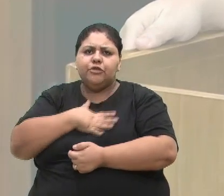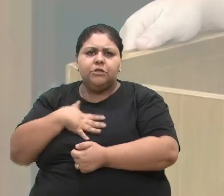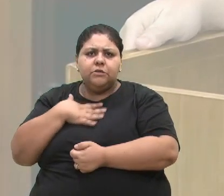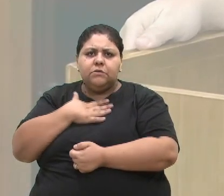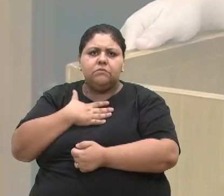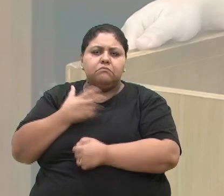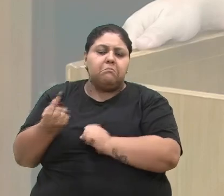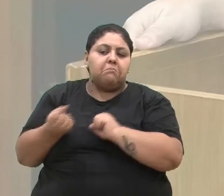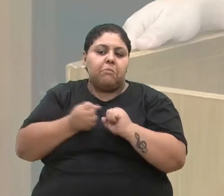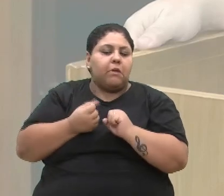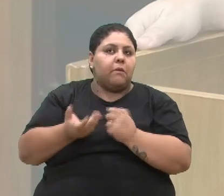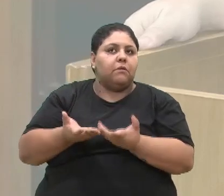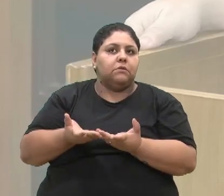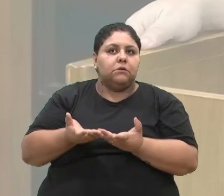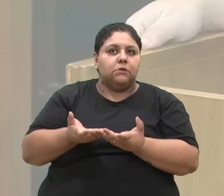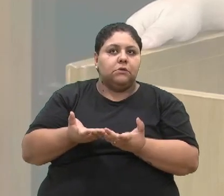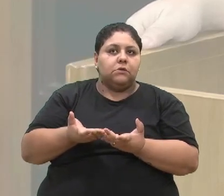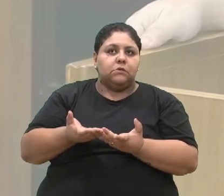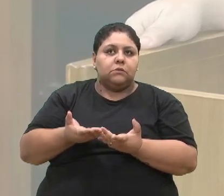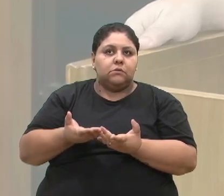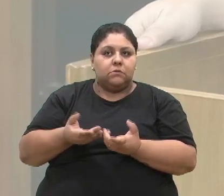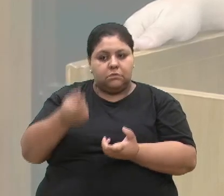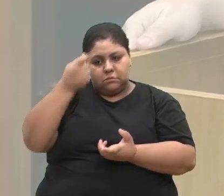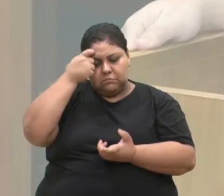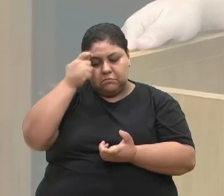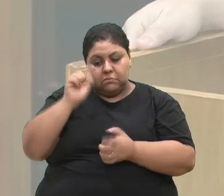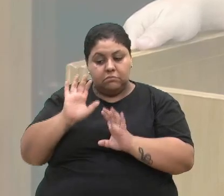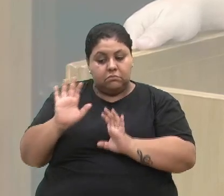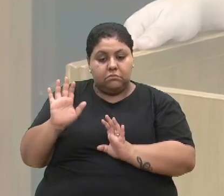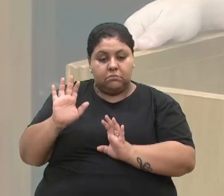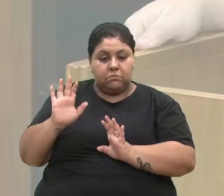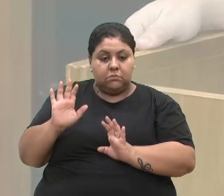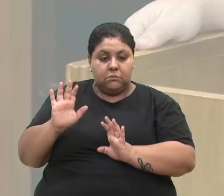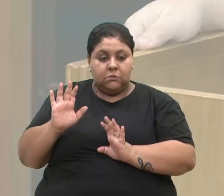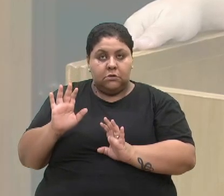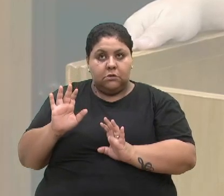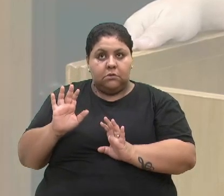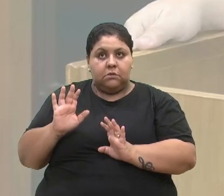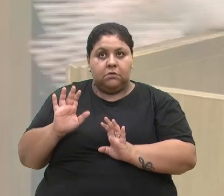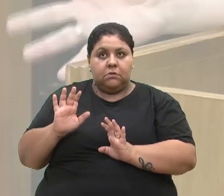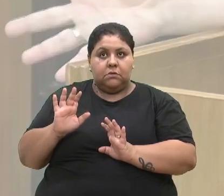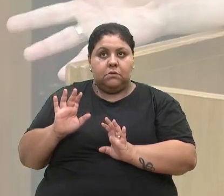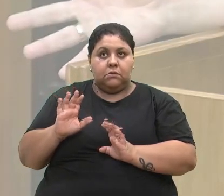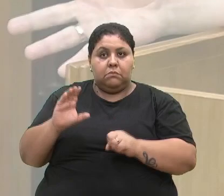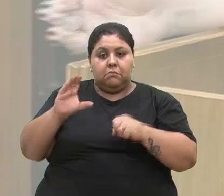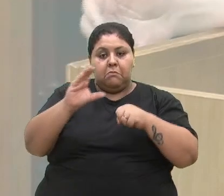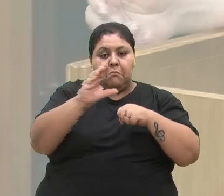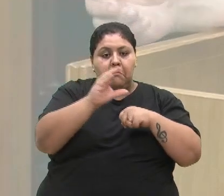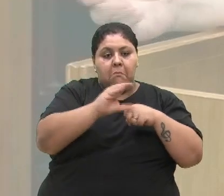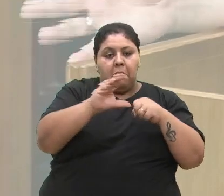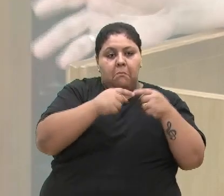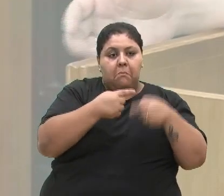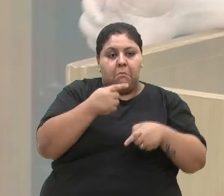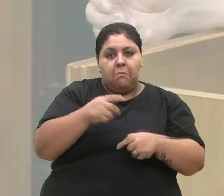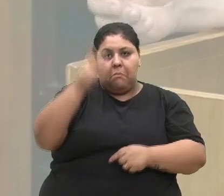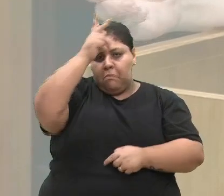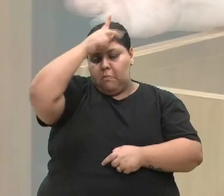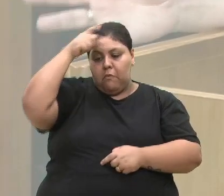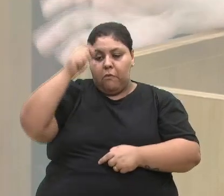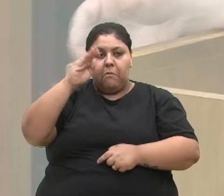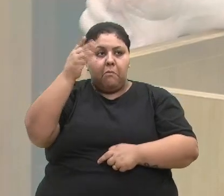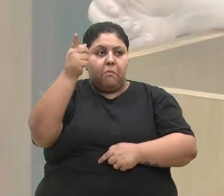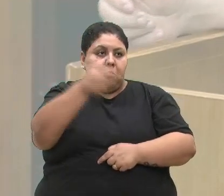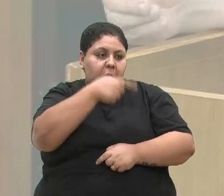de poder, pelo entendimento, talvez, que se torne ainda inconstitucional, de o prefeito poder vetar, a casa